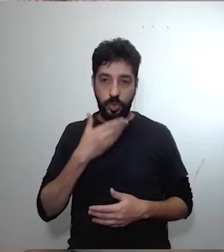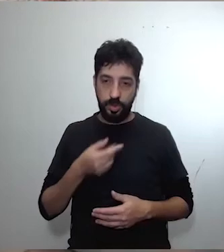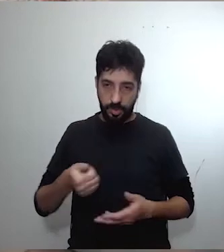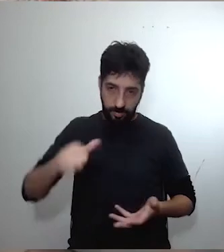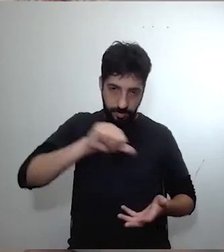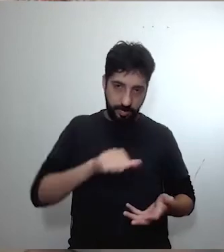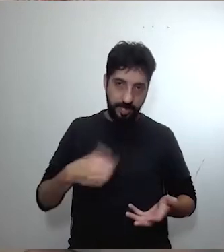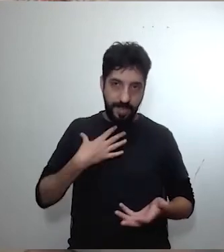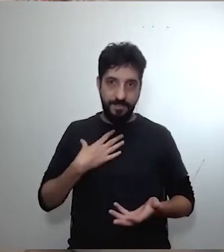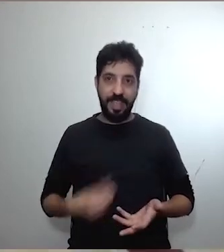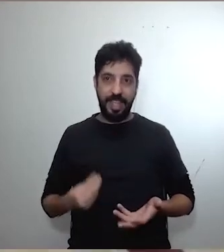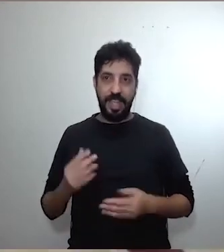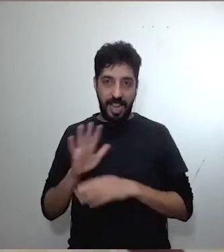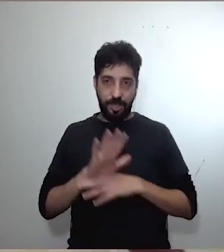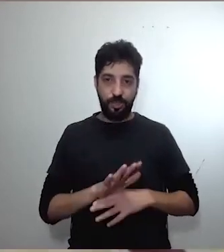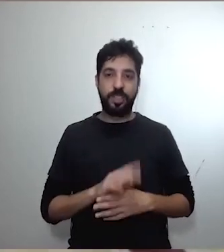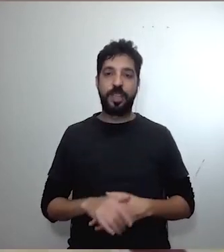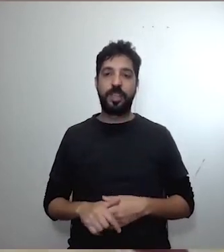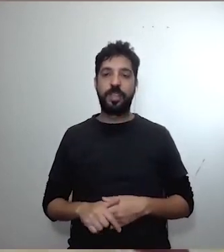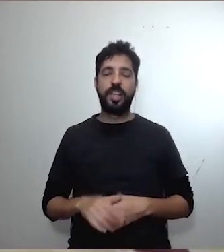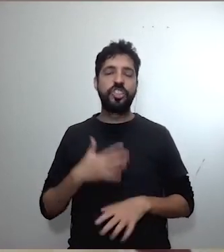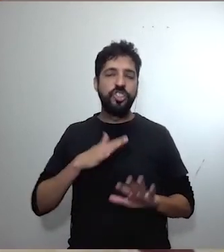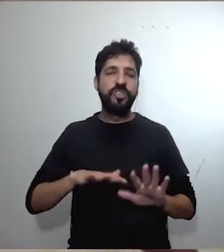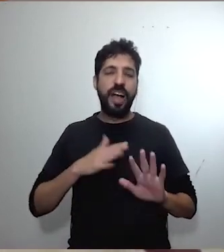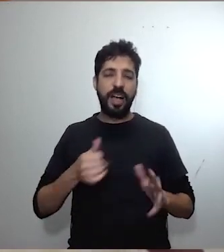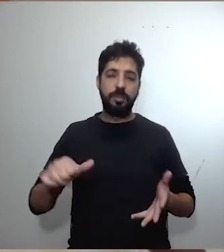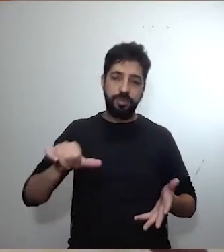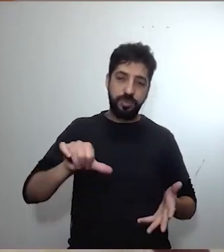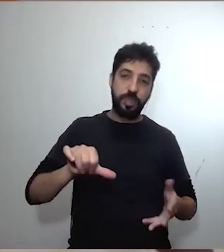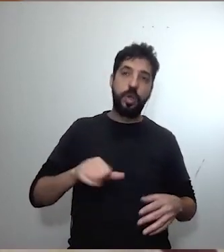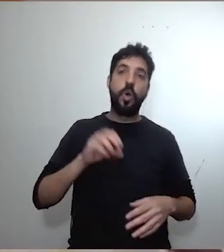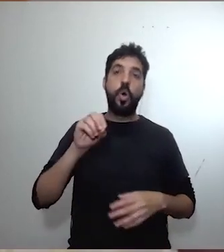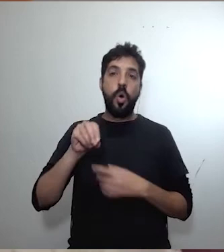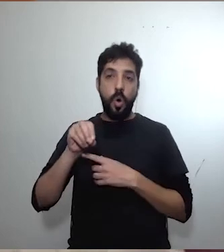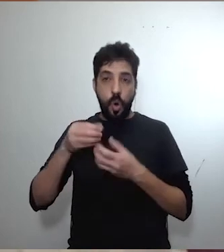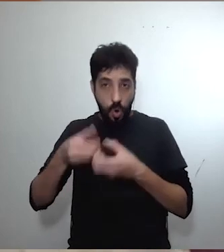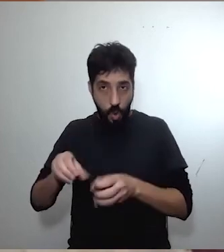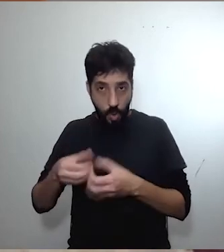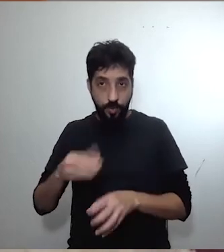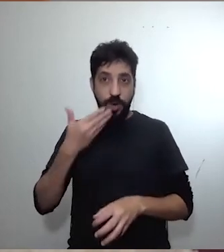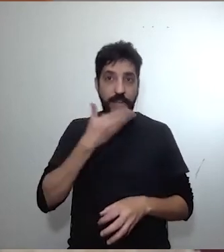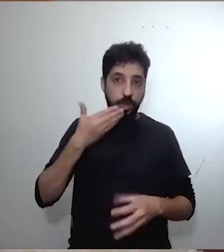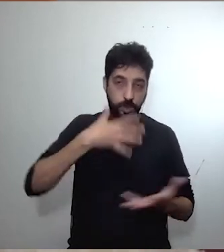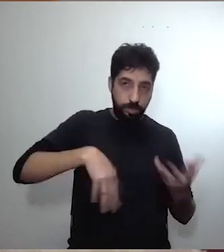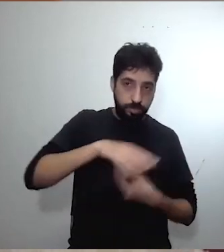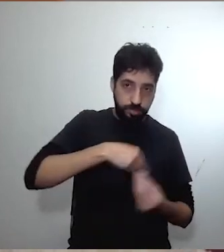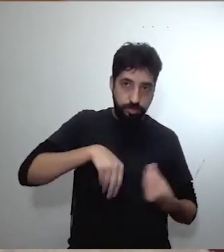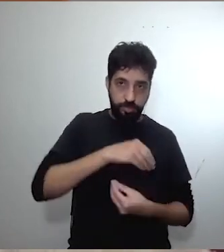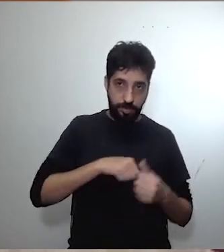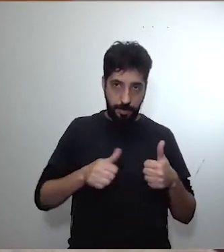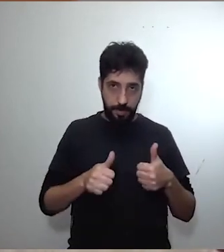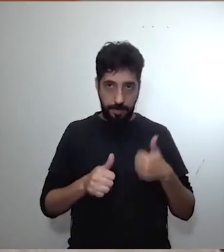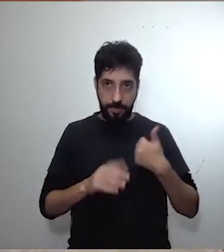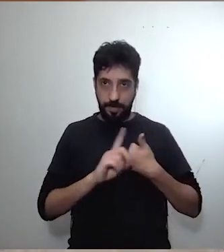gente. Coloca bem devagarinho aqui, filho. A gente vai incorporar o ovo e o açúcar num